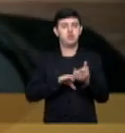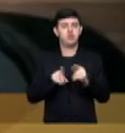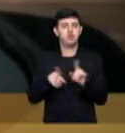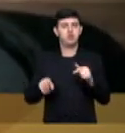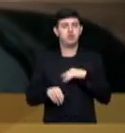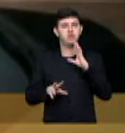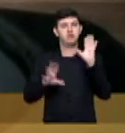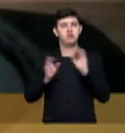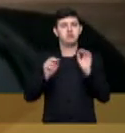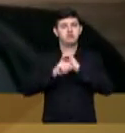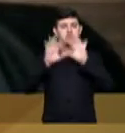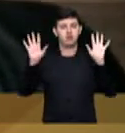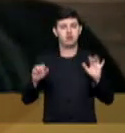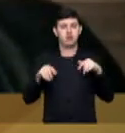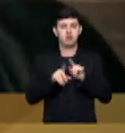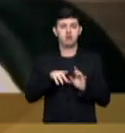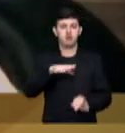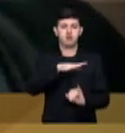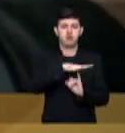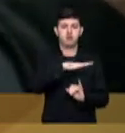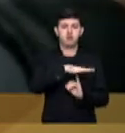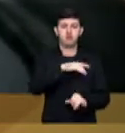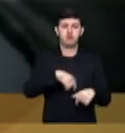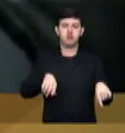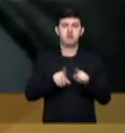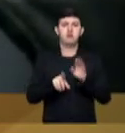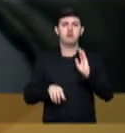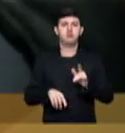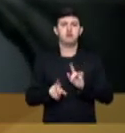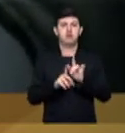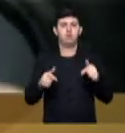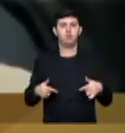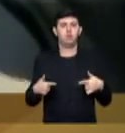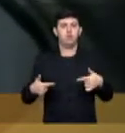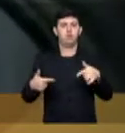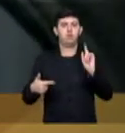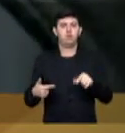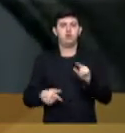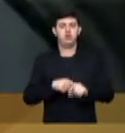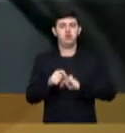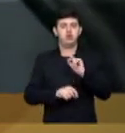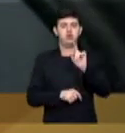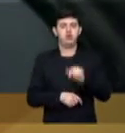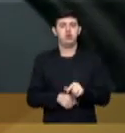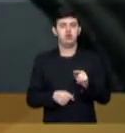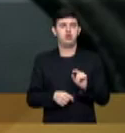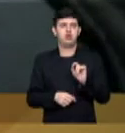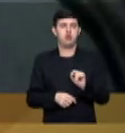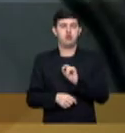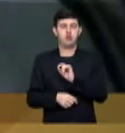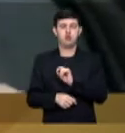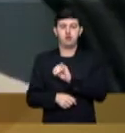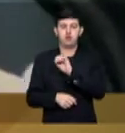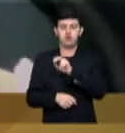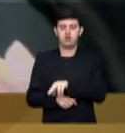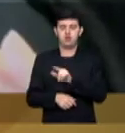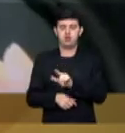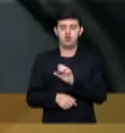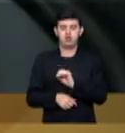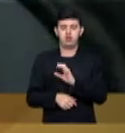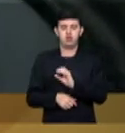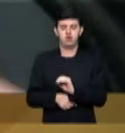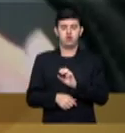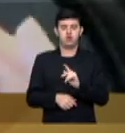evidente. Essas instituições agem como in loco parentes,